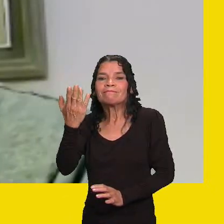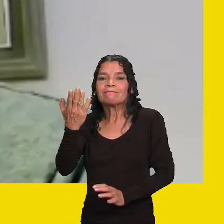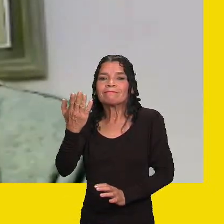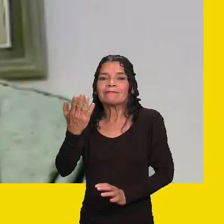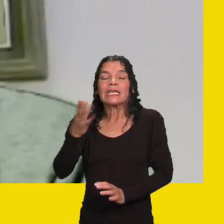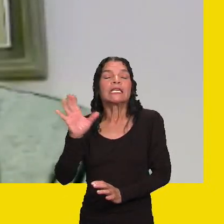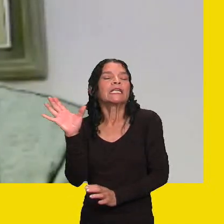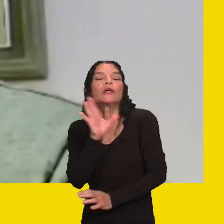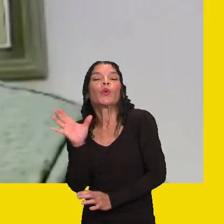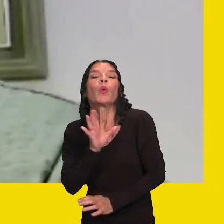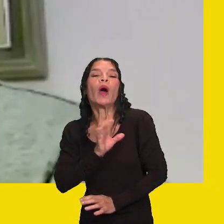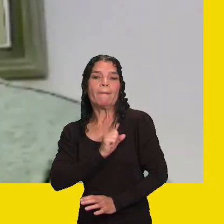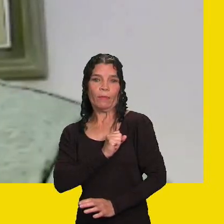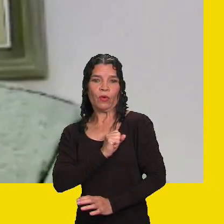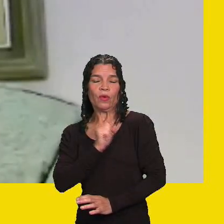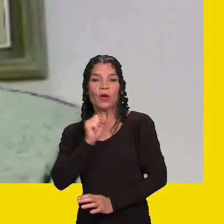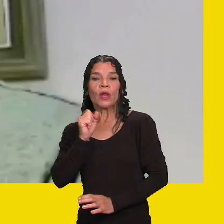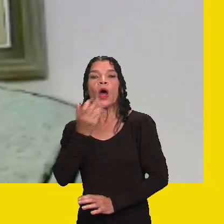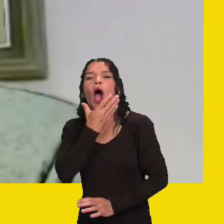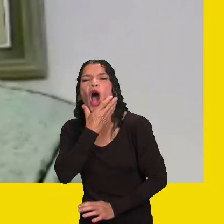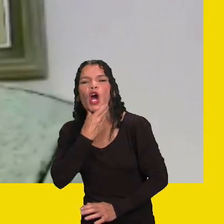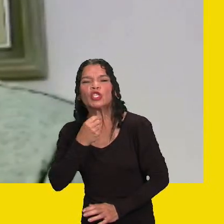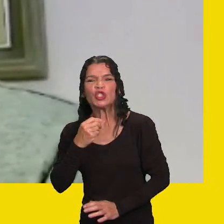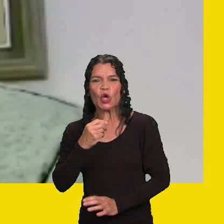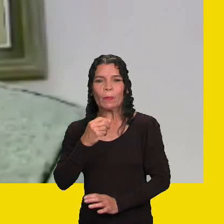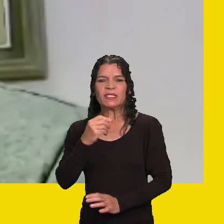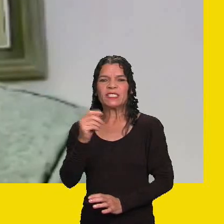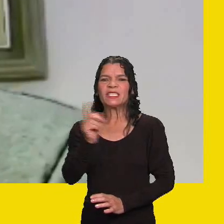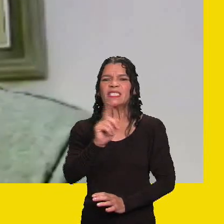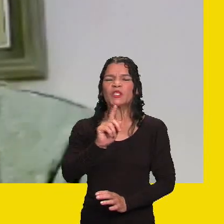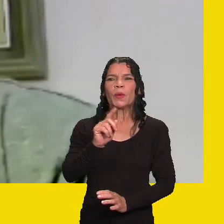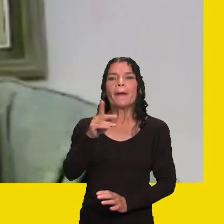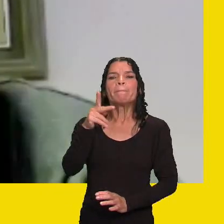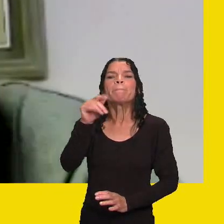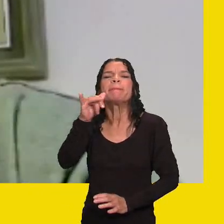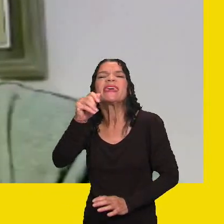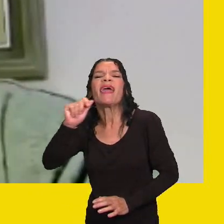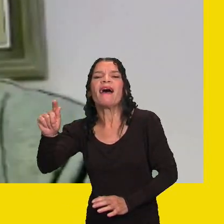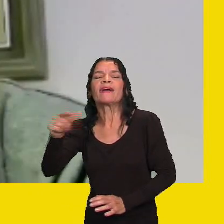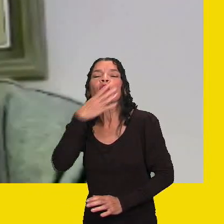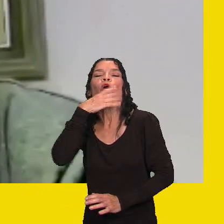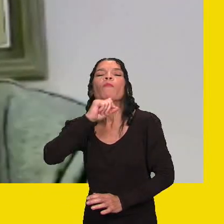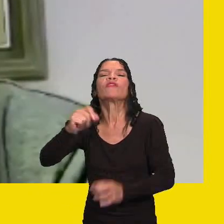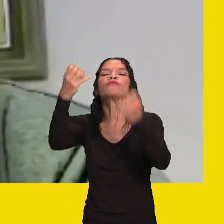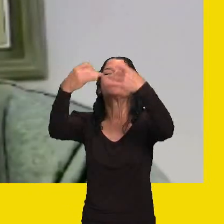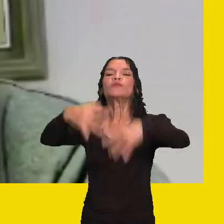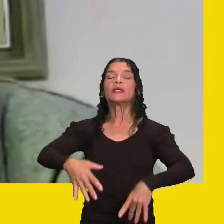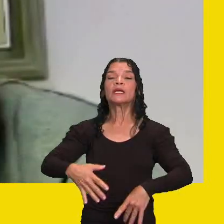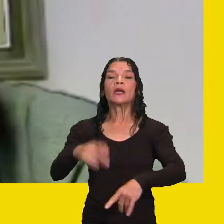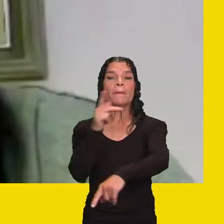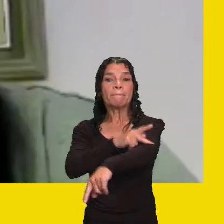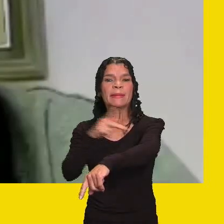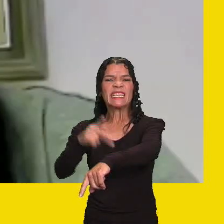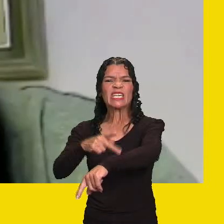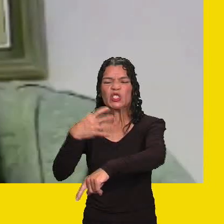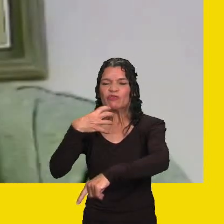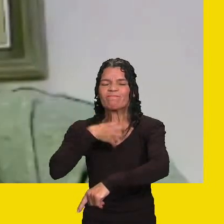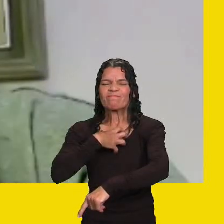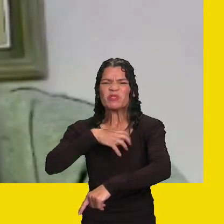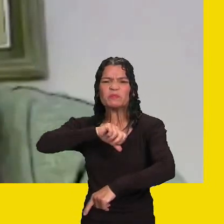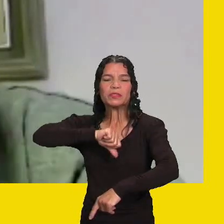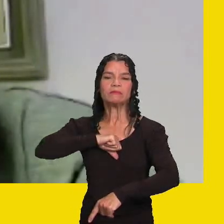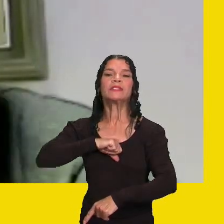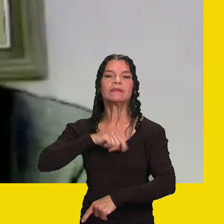Isso é o amor aos homens, que não é piegas, como o Paulo Freire fala no Pedagogia do Oprimido, mas que